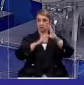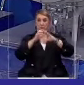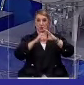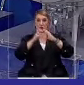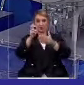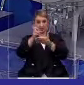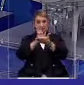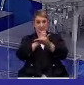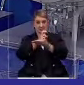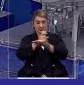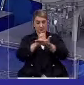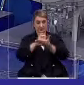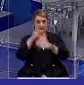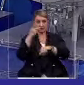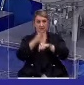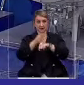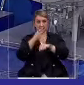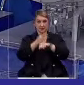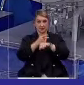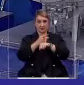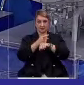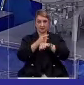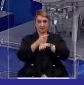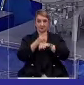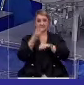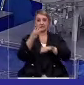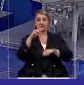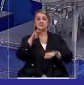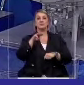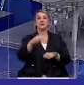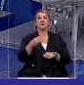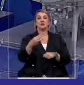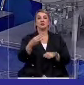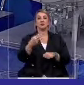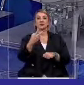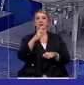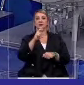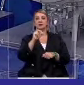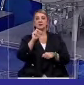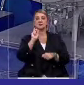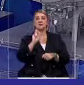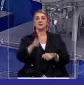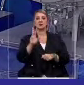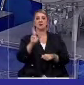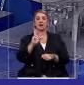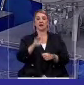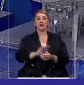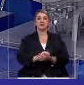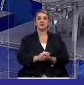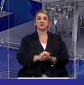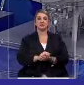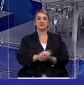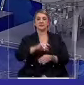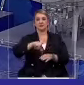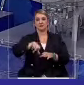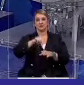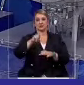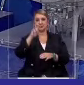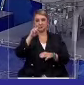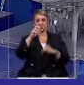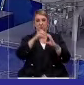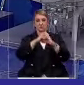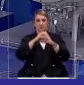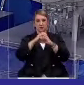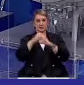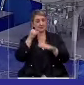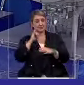concurso da Quina, com prêmio estimado de 3 milhões e 200 mil reais. Serão sorteados 5